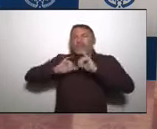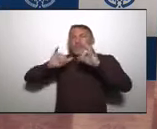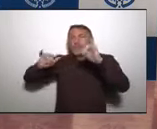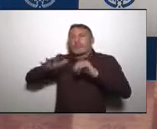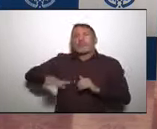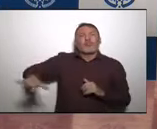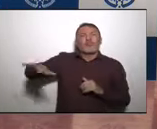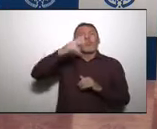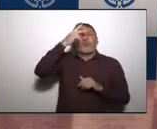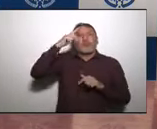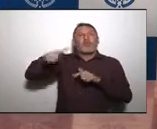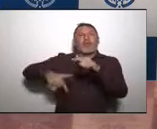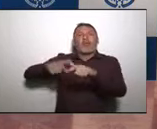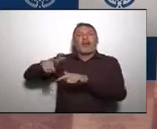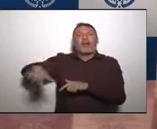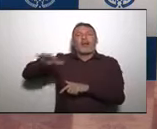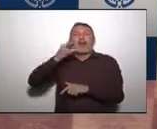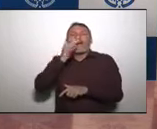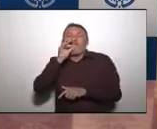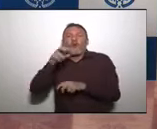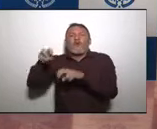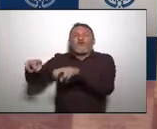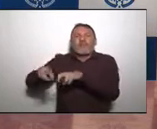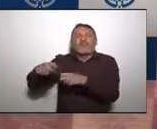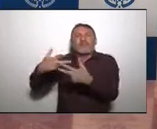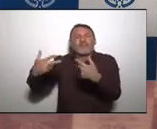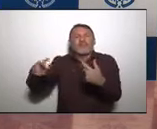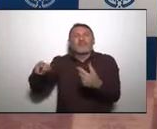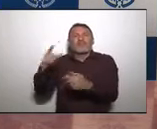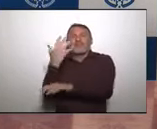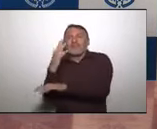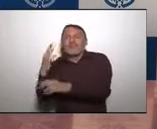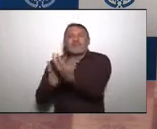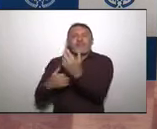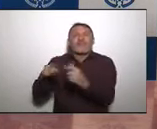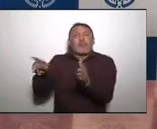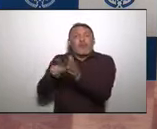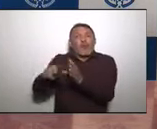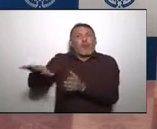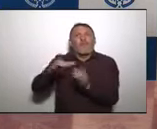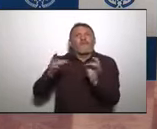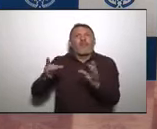para sua família. É uma época que vem pessoas